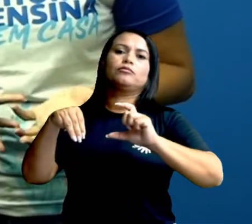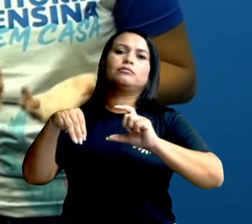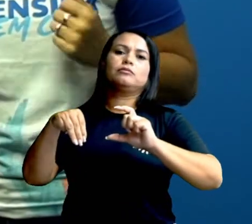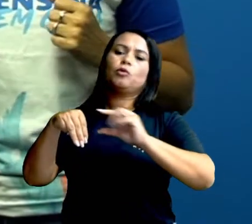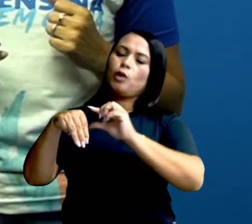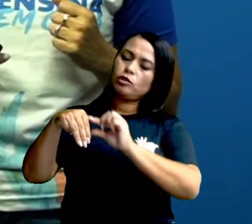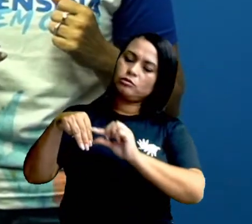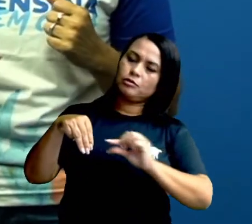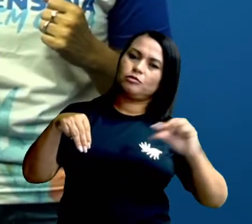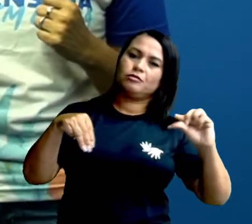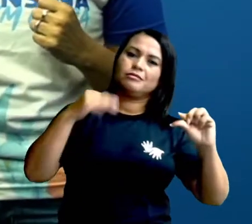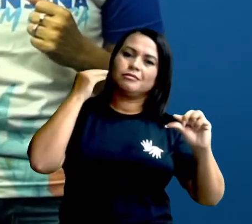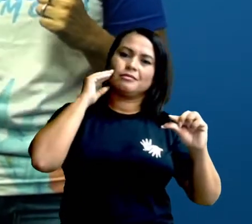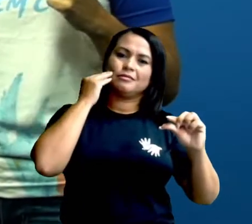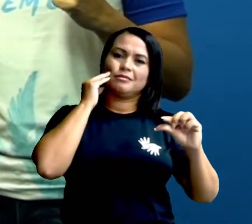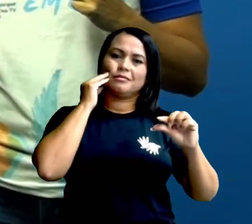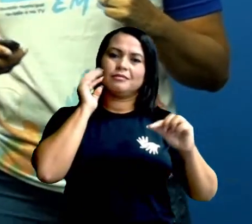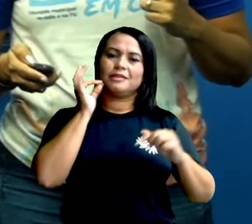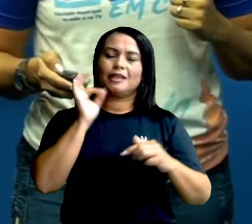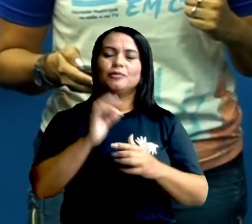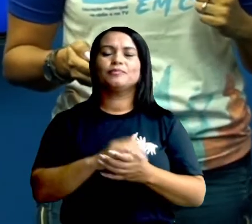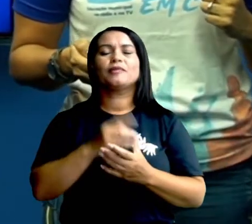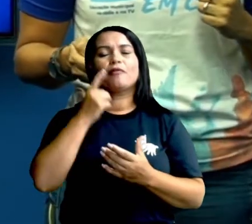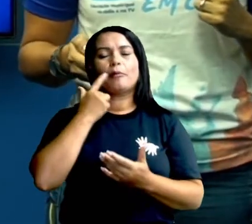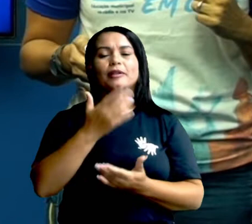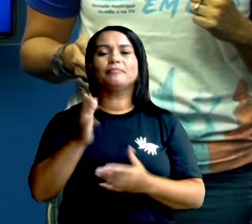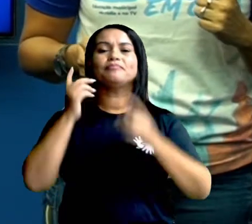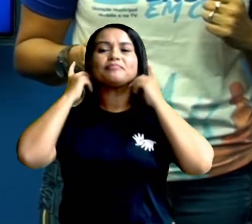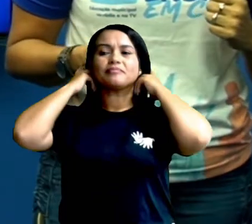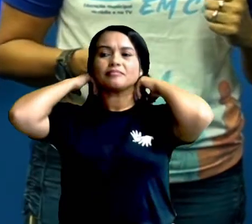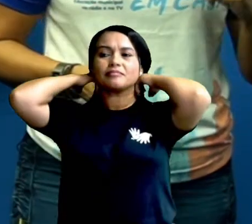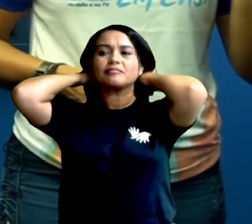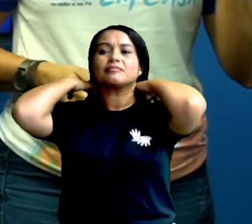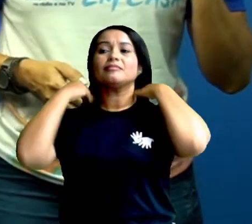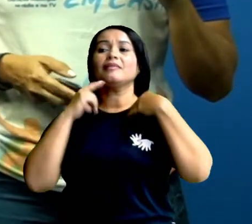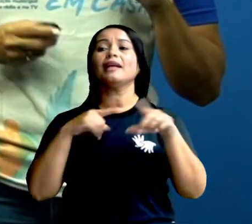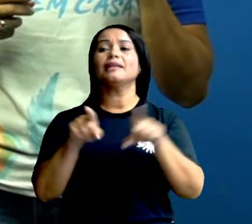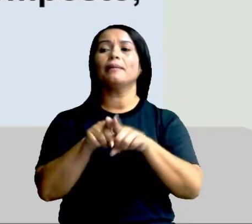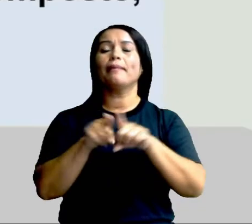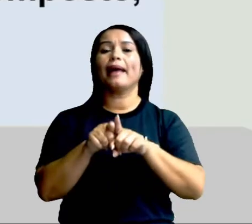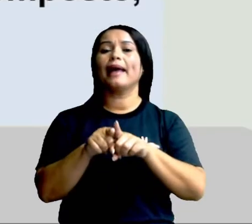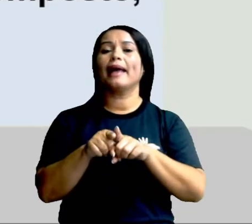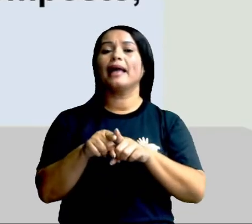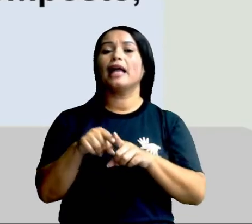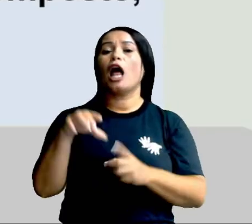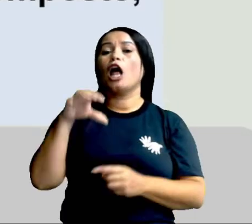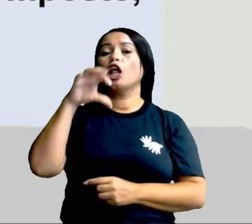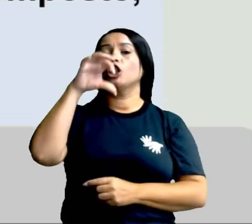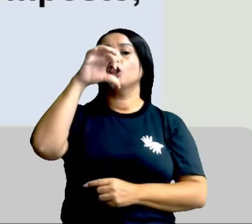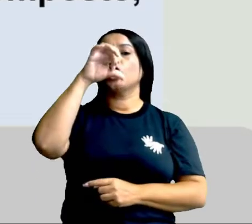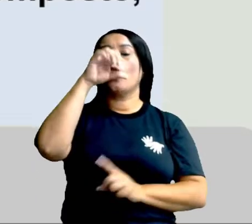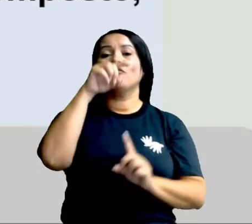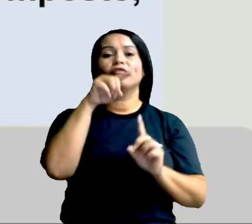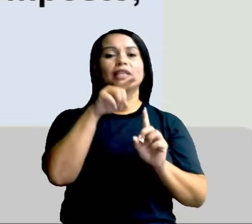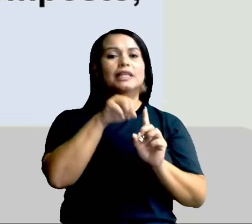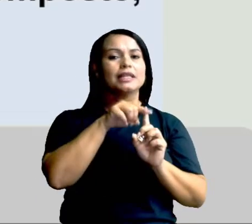M maiúsculo, tá? Então vamos lá. Existem 9 tipos